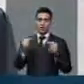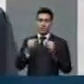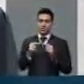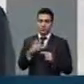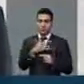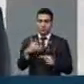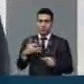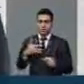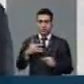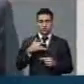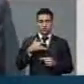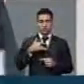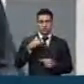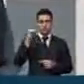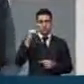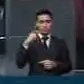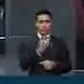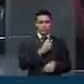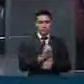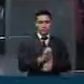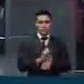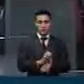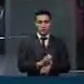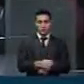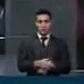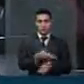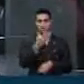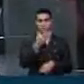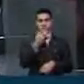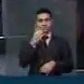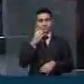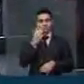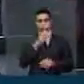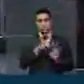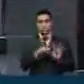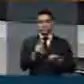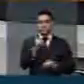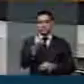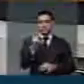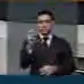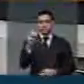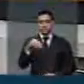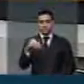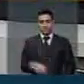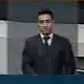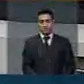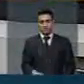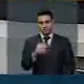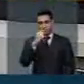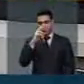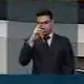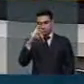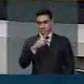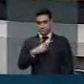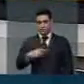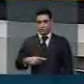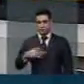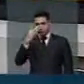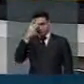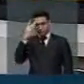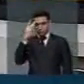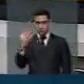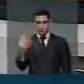pública do nosso Estado. Muito obrigado. Deputado Everton Rocha, Vossa Excelência tem 25 minutos. Senhor presidente, colegas deputados, telespectadores da